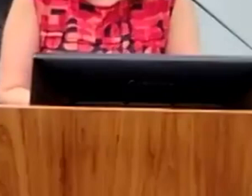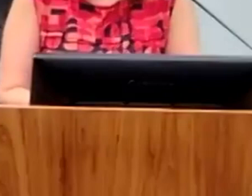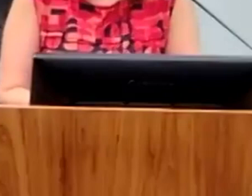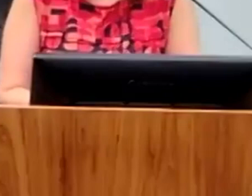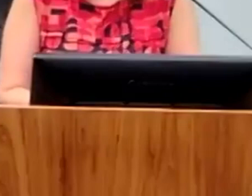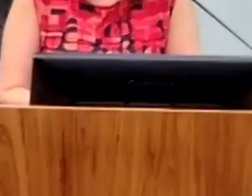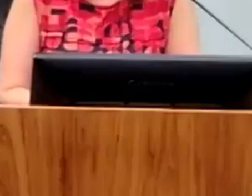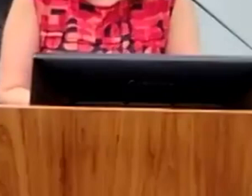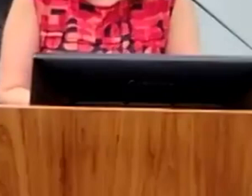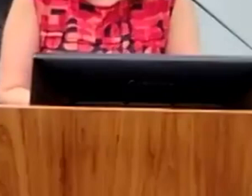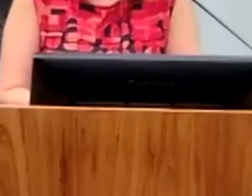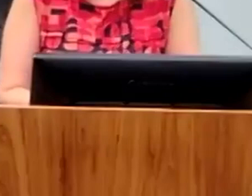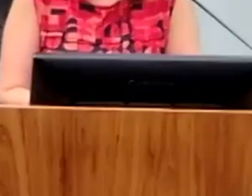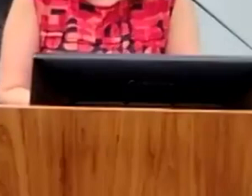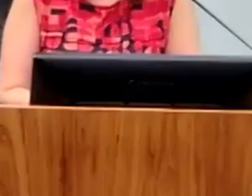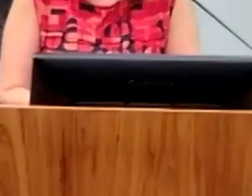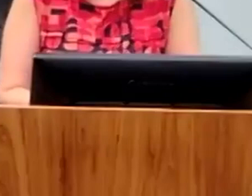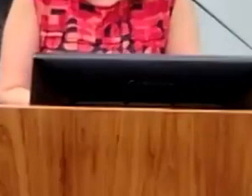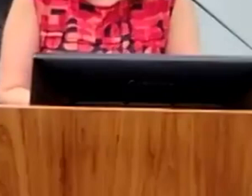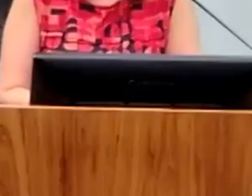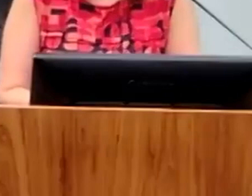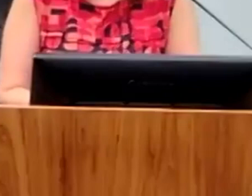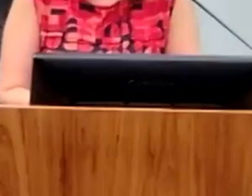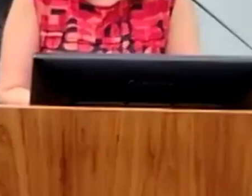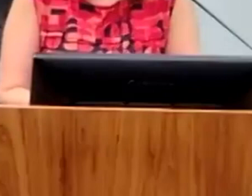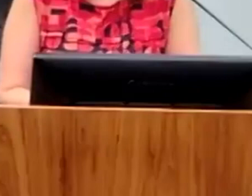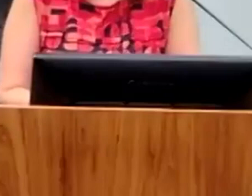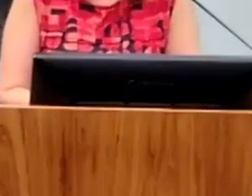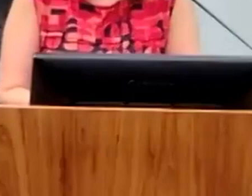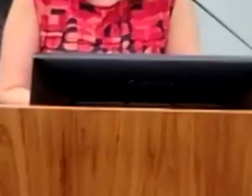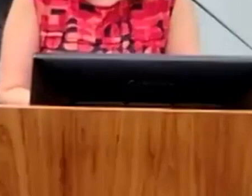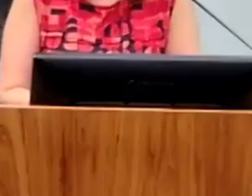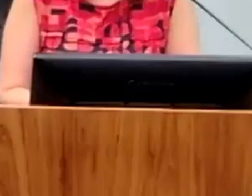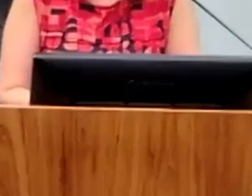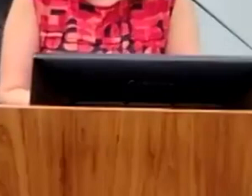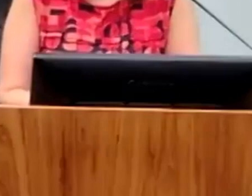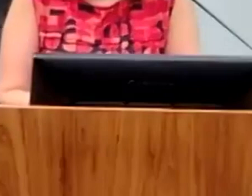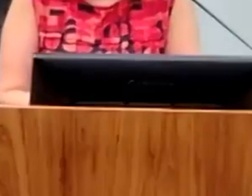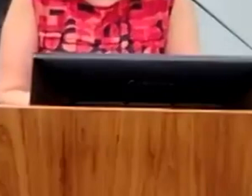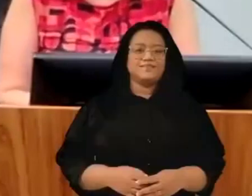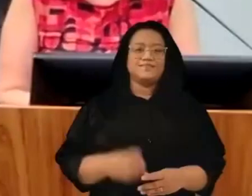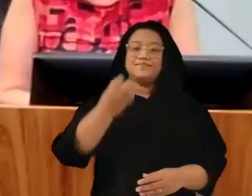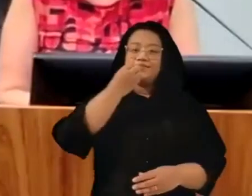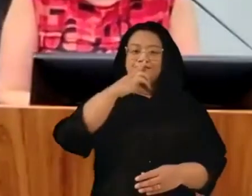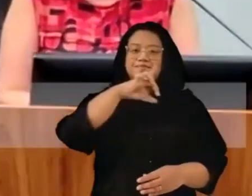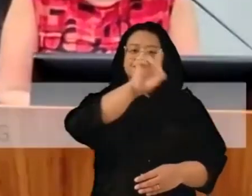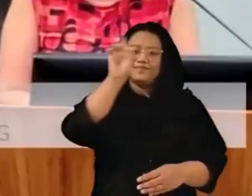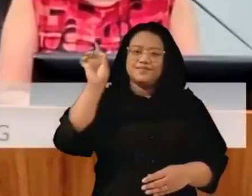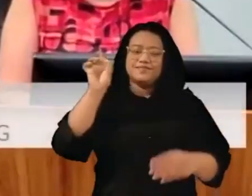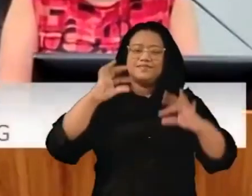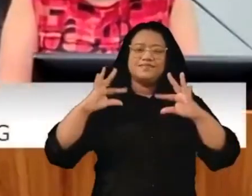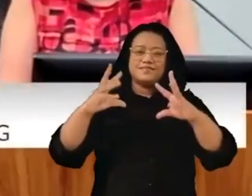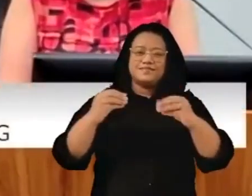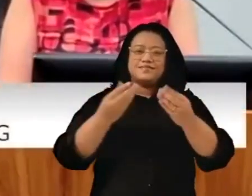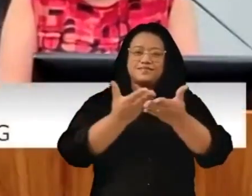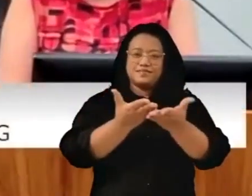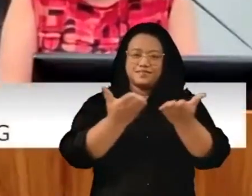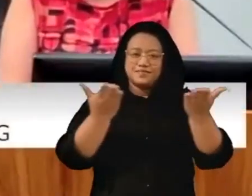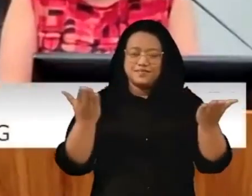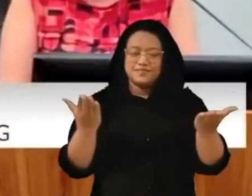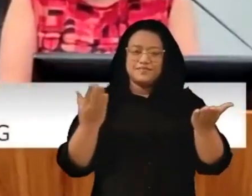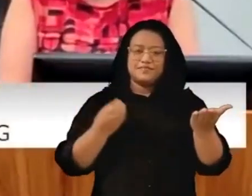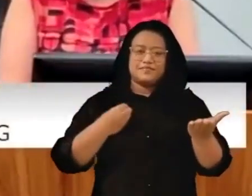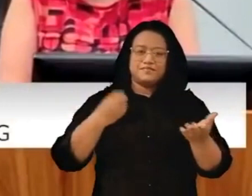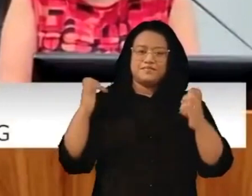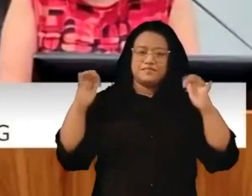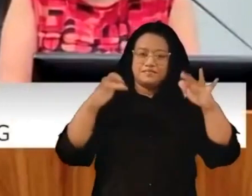federal, diretor da EMAG. No canto inferior direito, há uma intérprete de Libras. Bom dia a todos e a todas aqui presentes